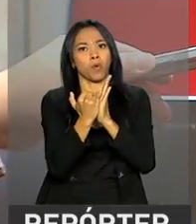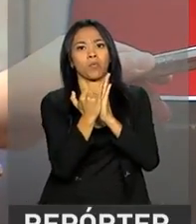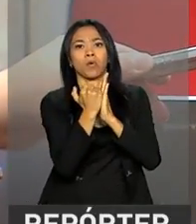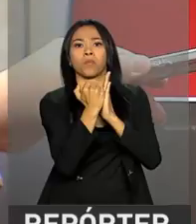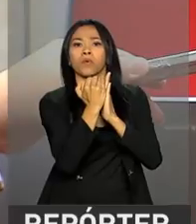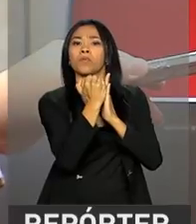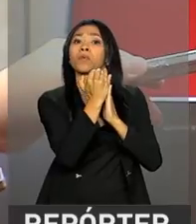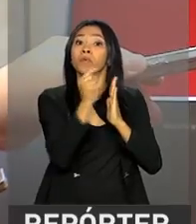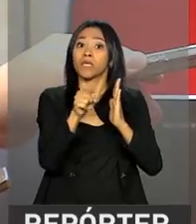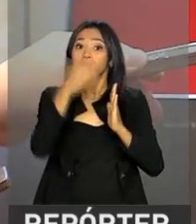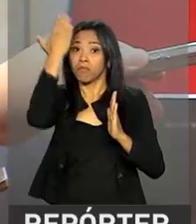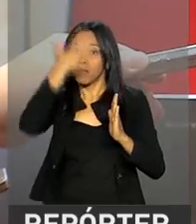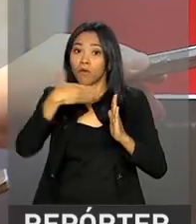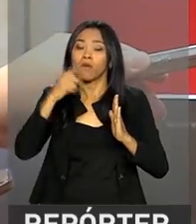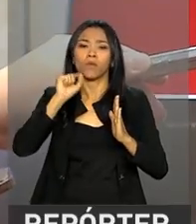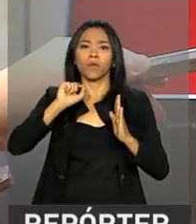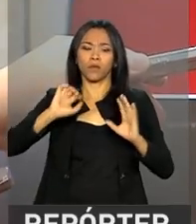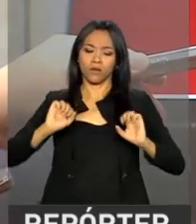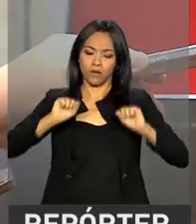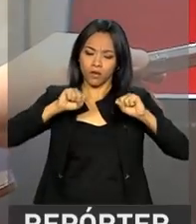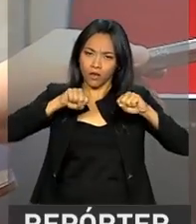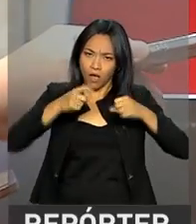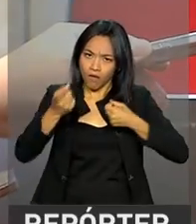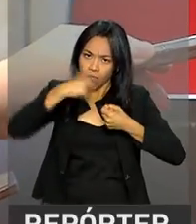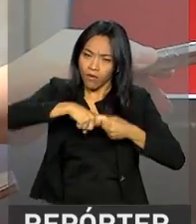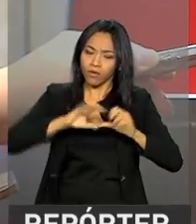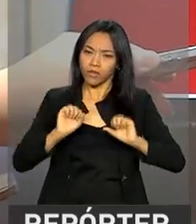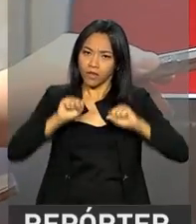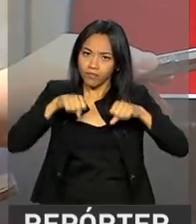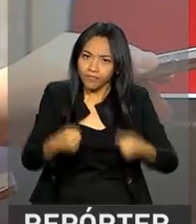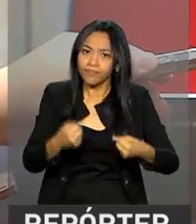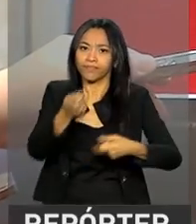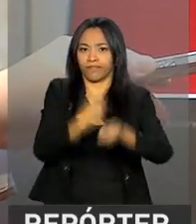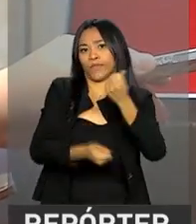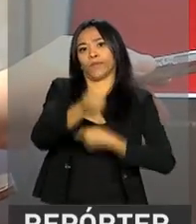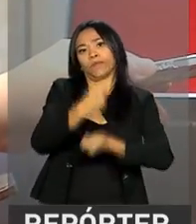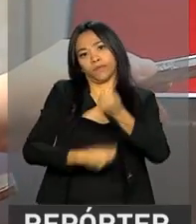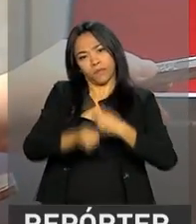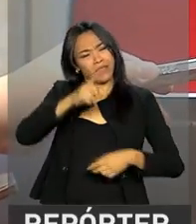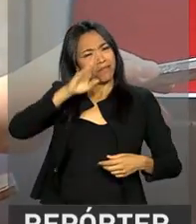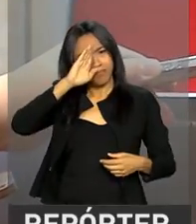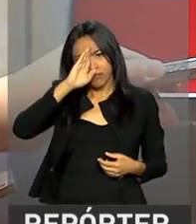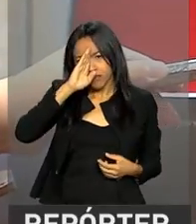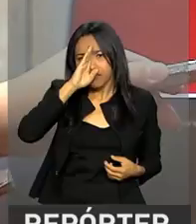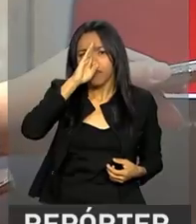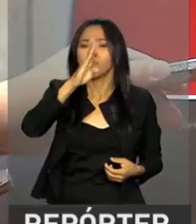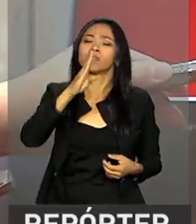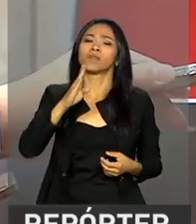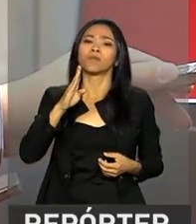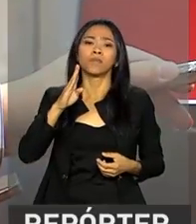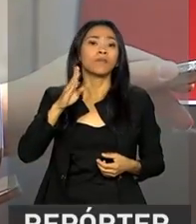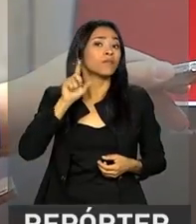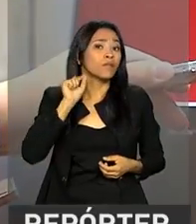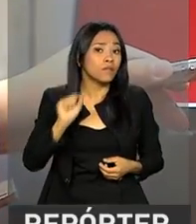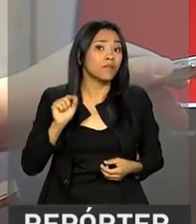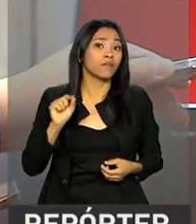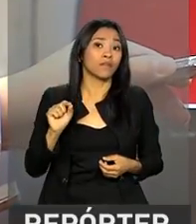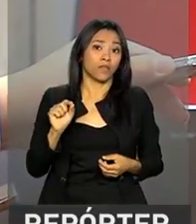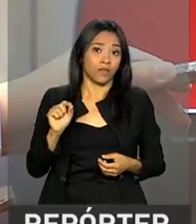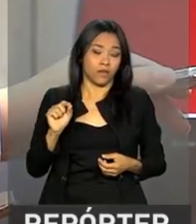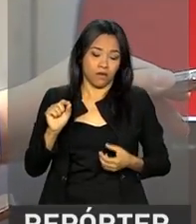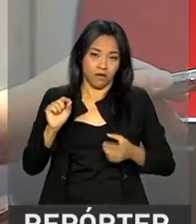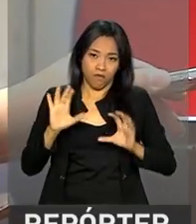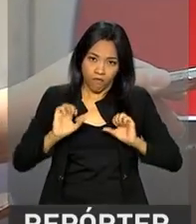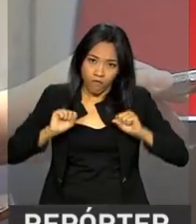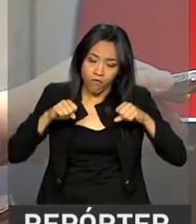a retomada da atividade econômica e principalmente é um fortalecimento é do